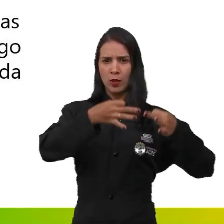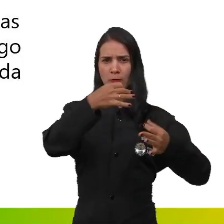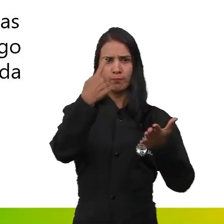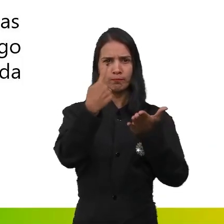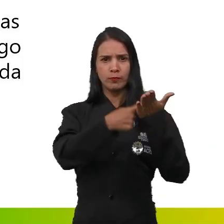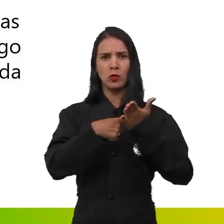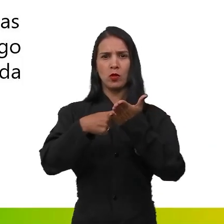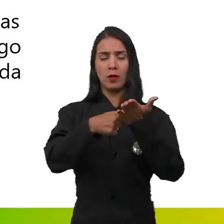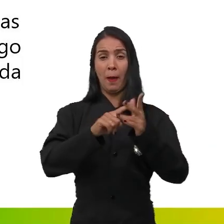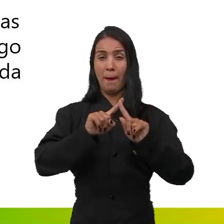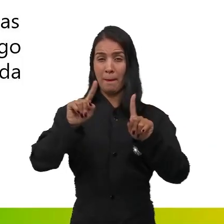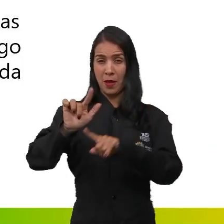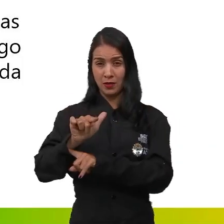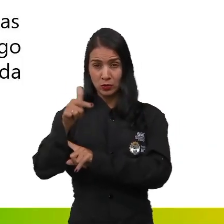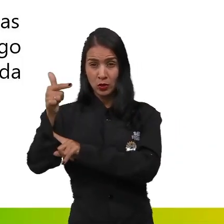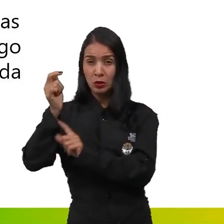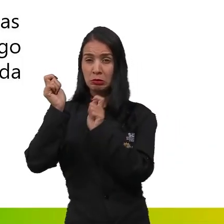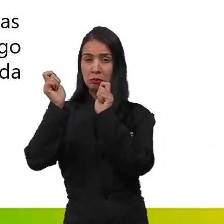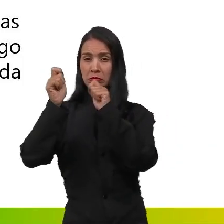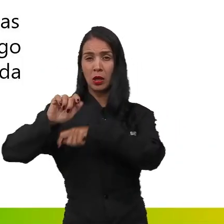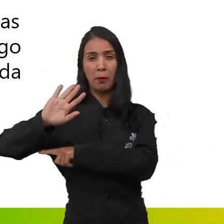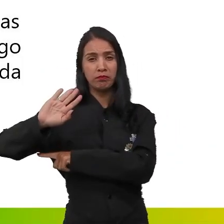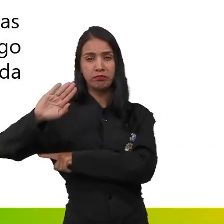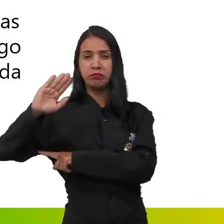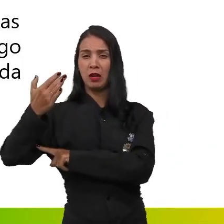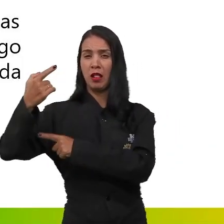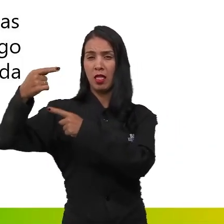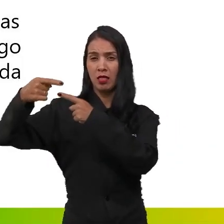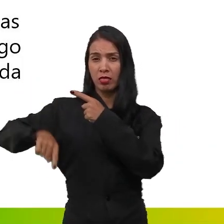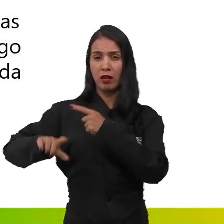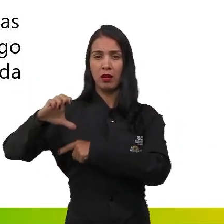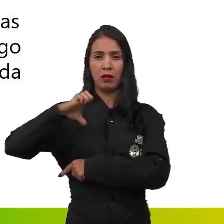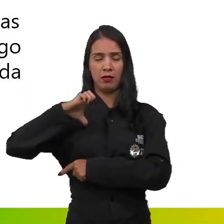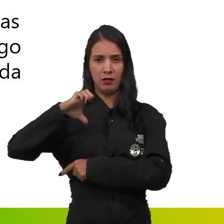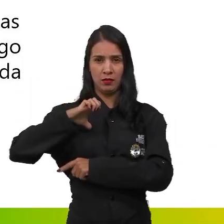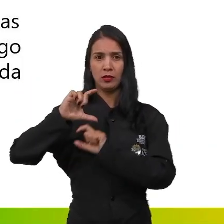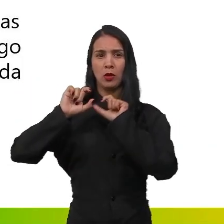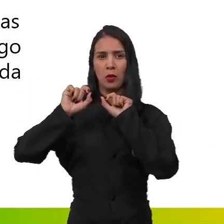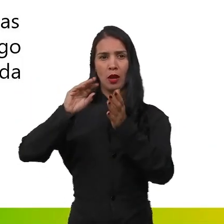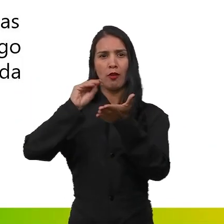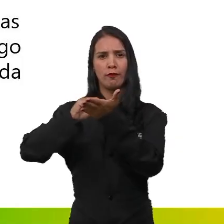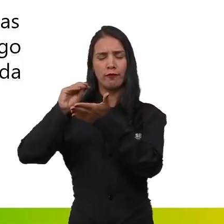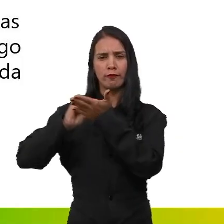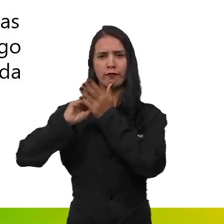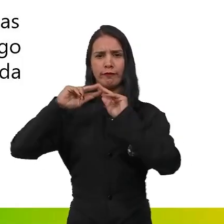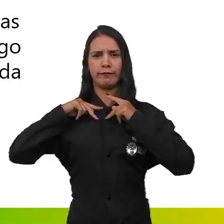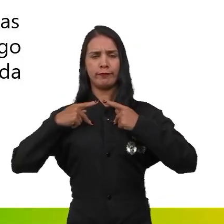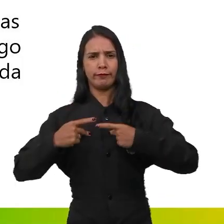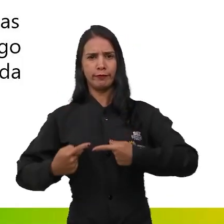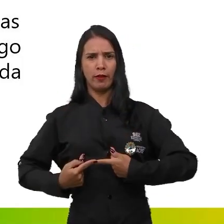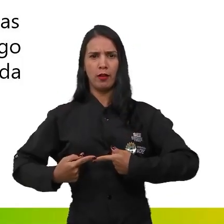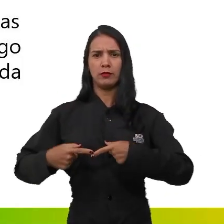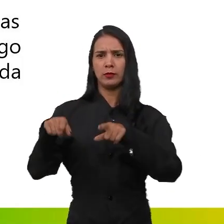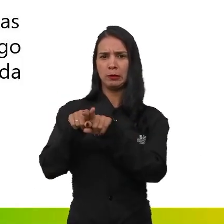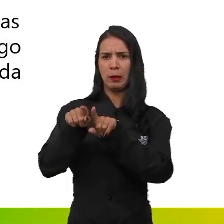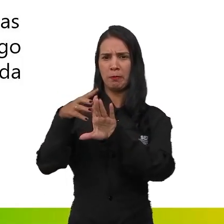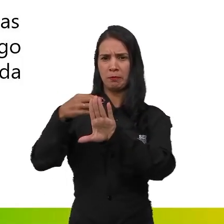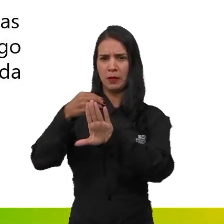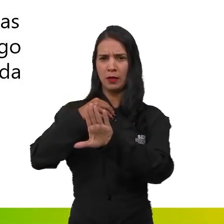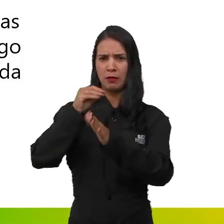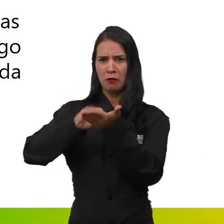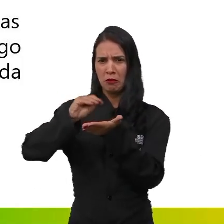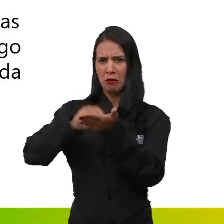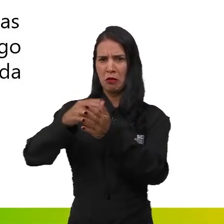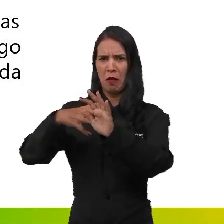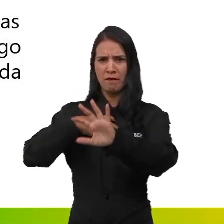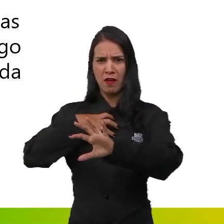podem ser exemplos ou sinais de falta de ética: falta de humanidade, falta de empatia,